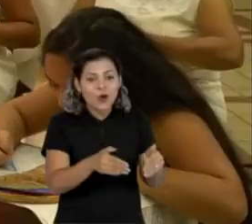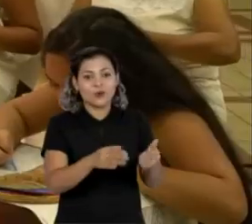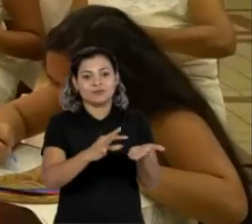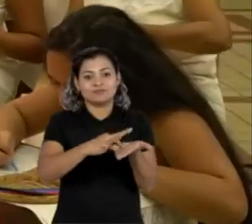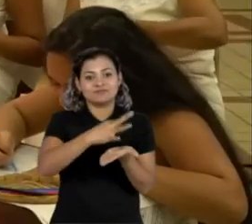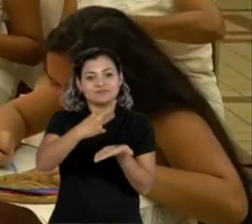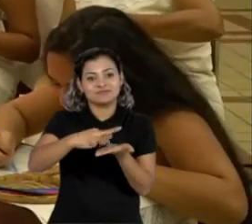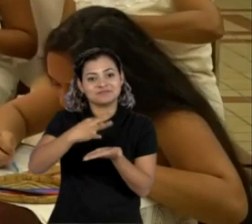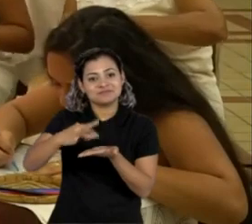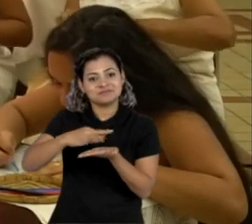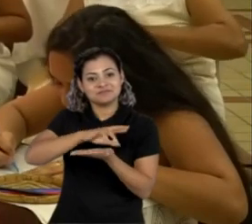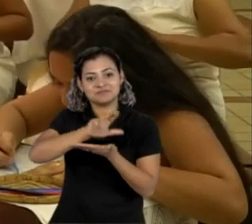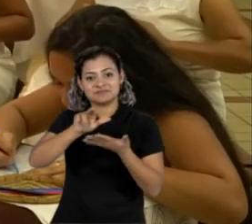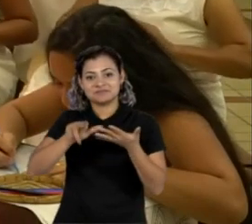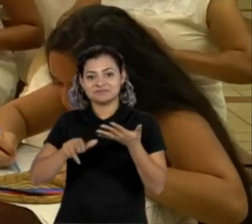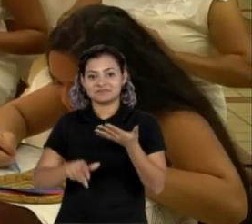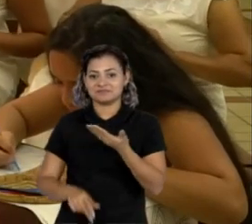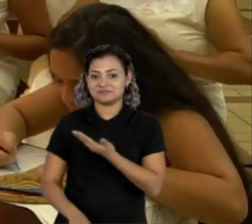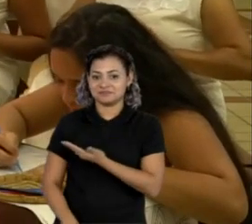artesanato.